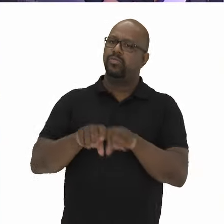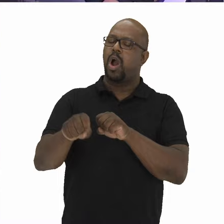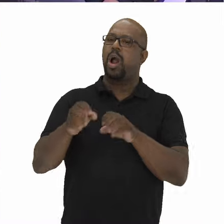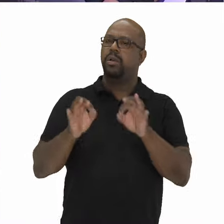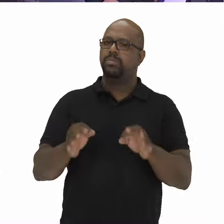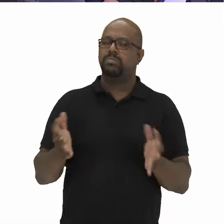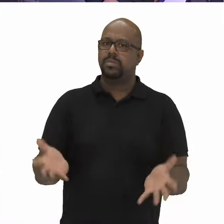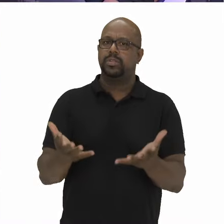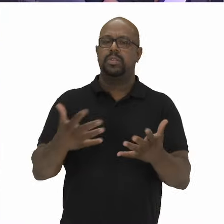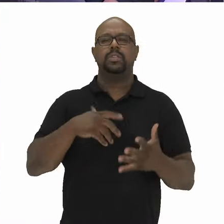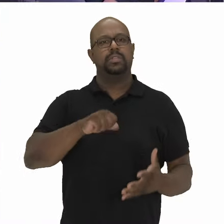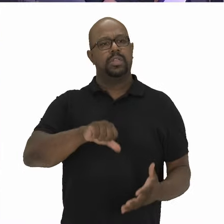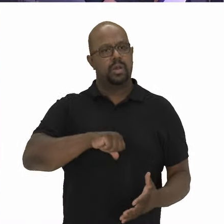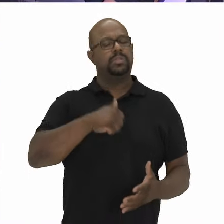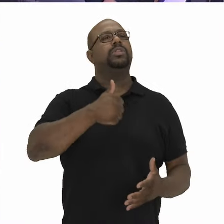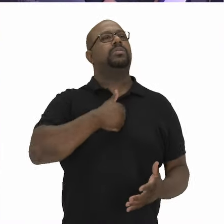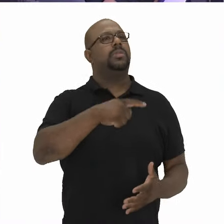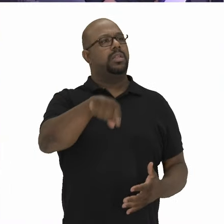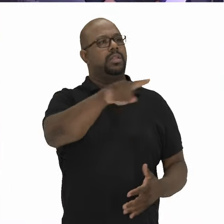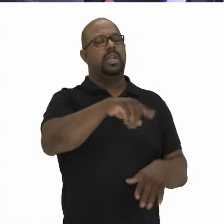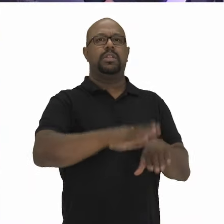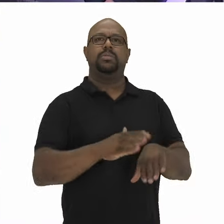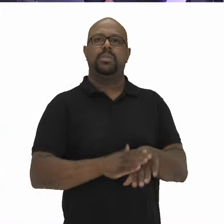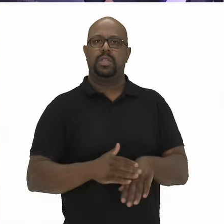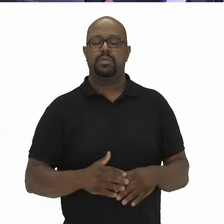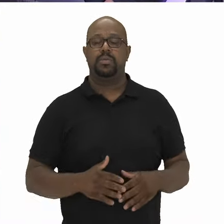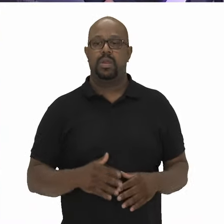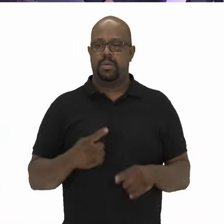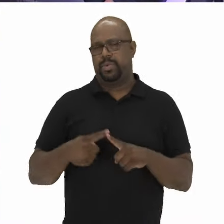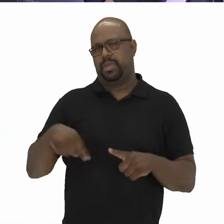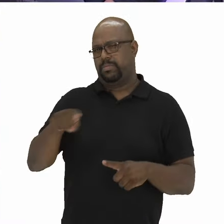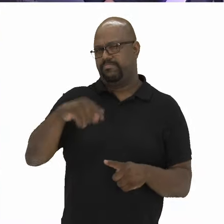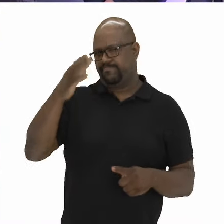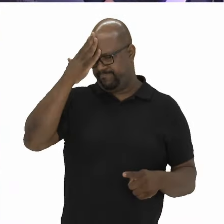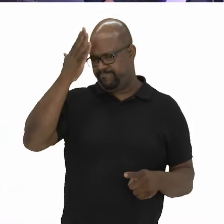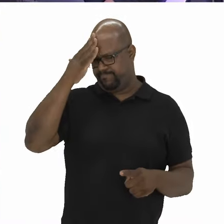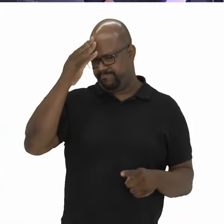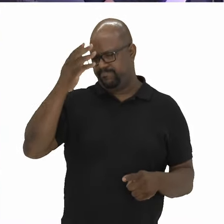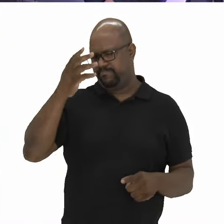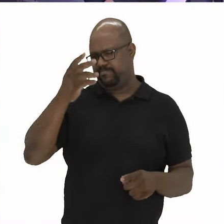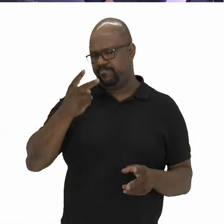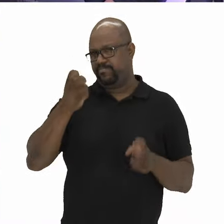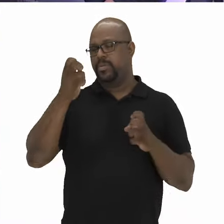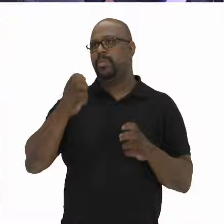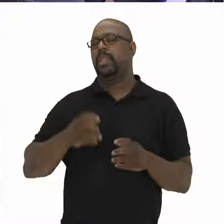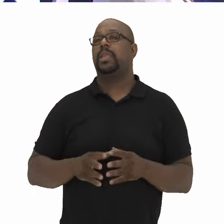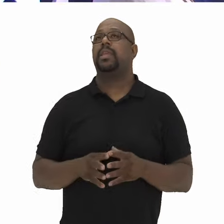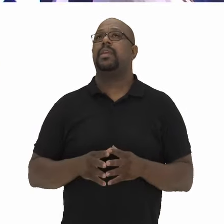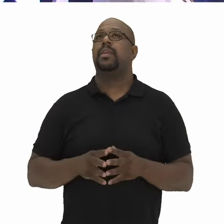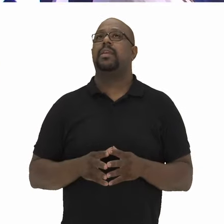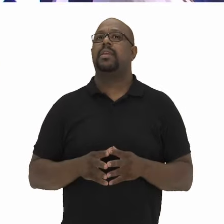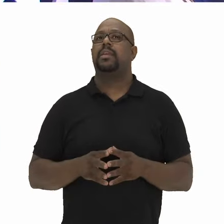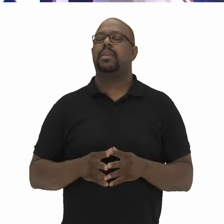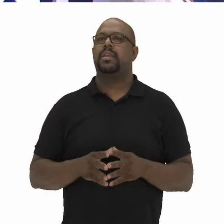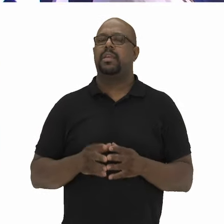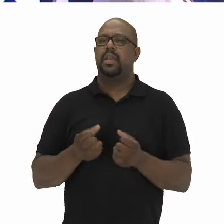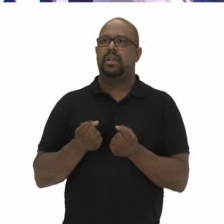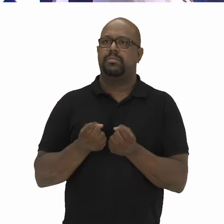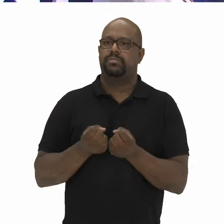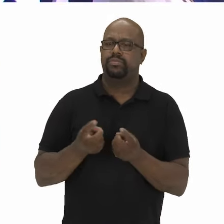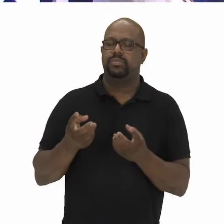formadores eh da autoestima deles mesmos né porque nós sabemos que que